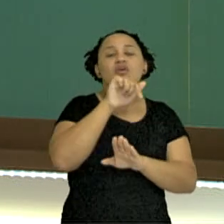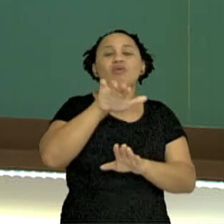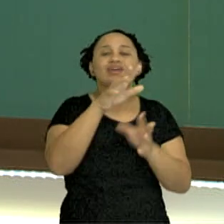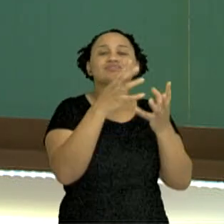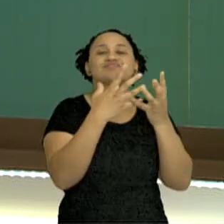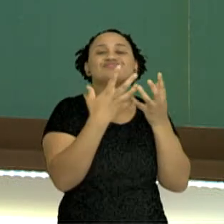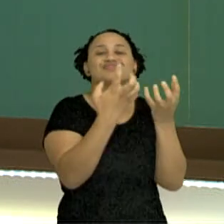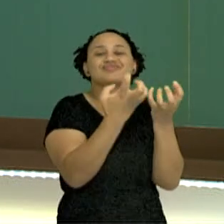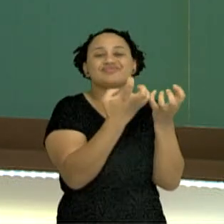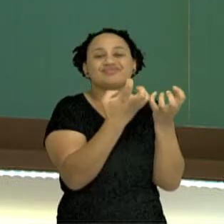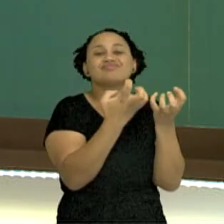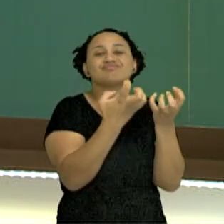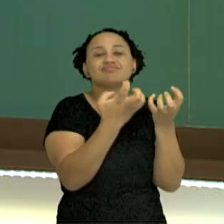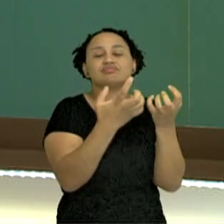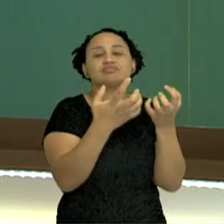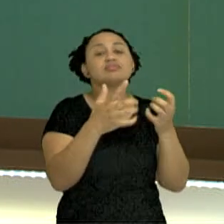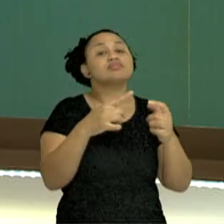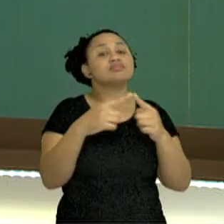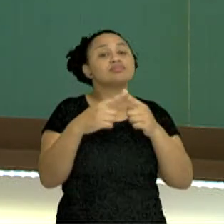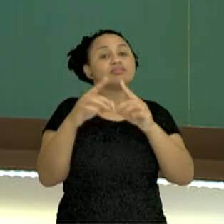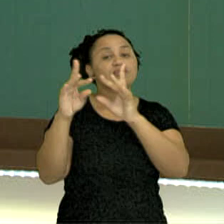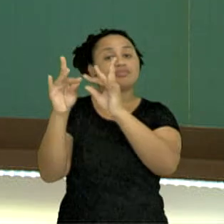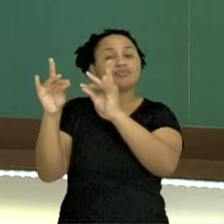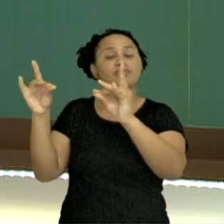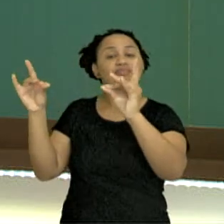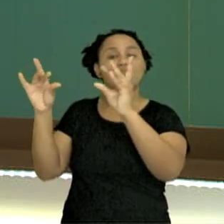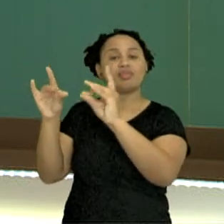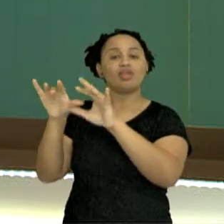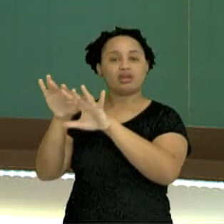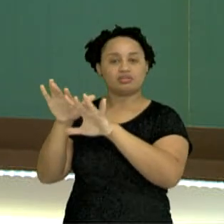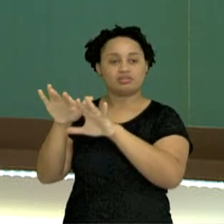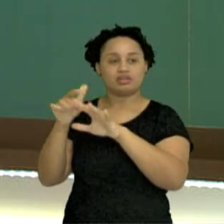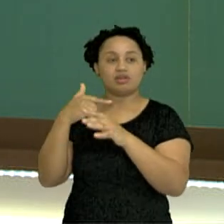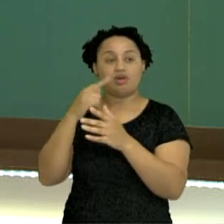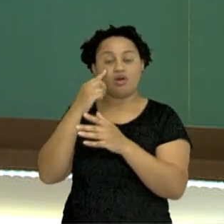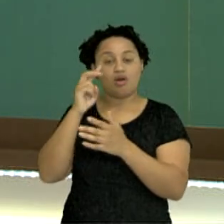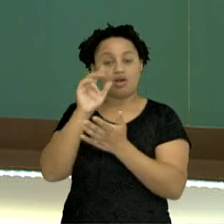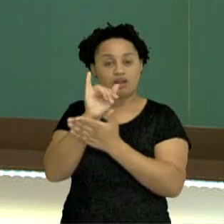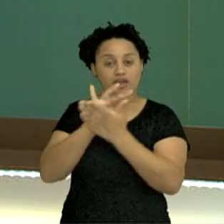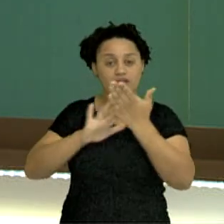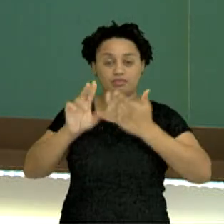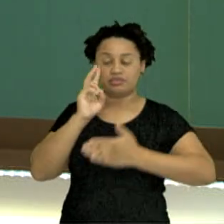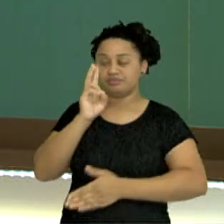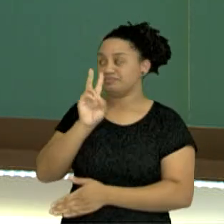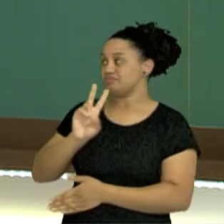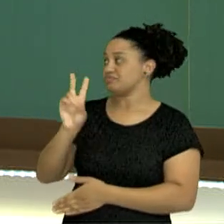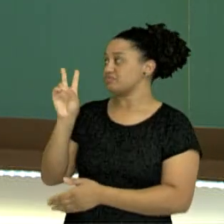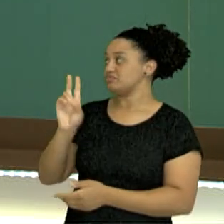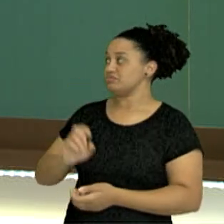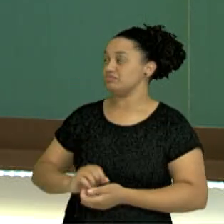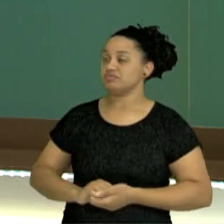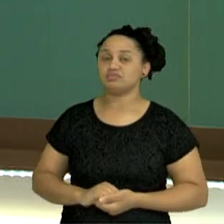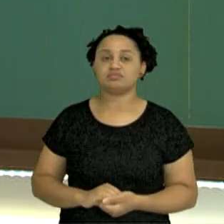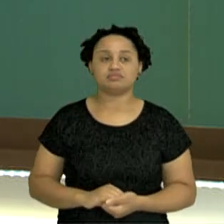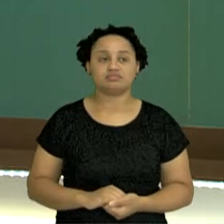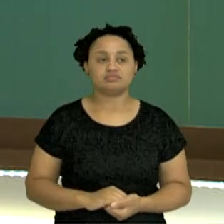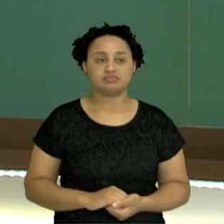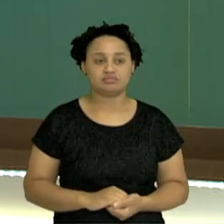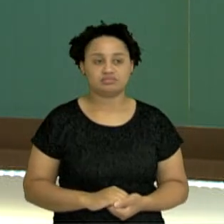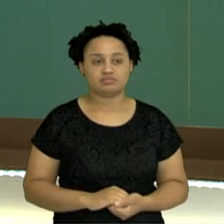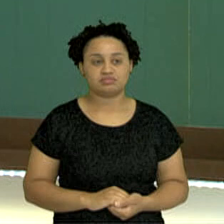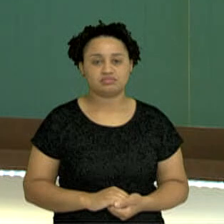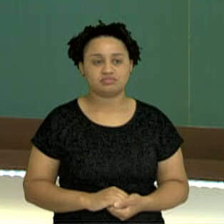seco. Então, a umidade ficando aqui. O relevo atuando como uma